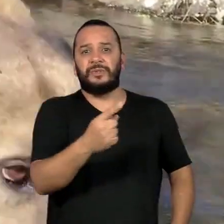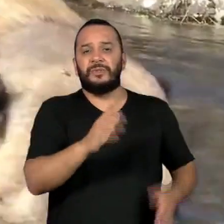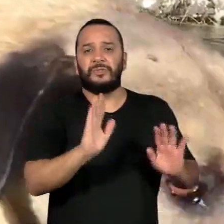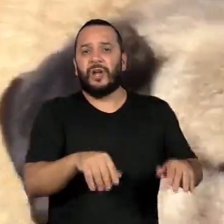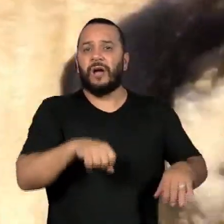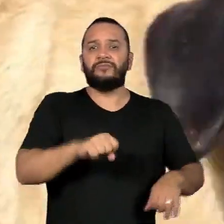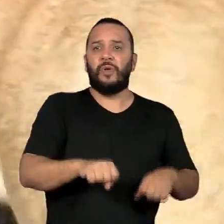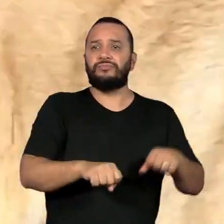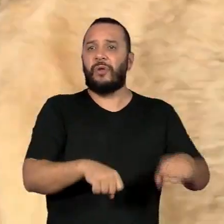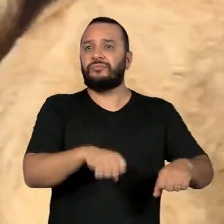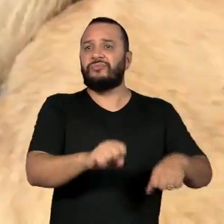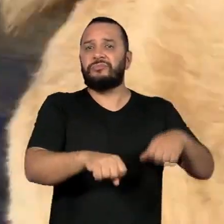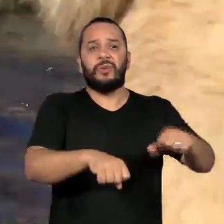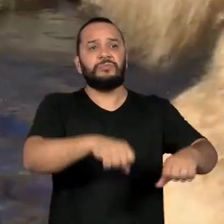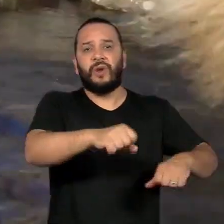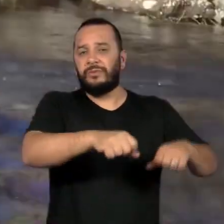dá?